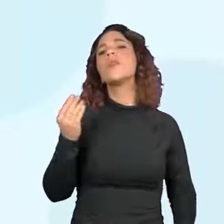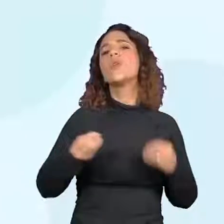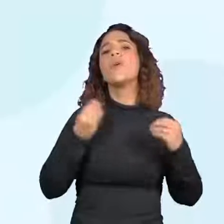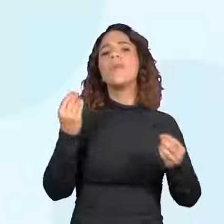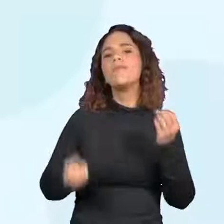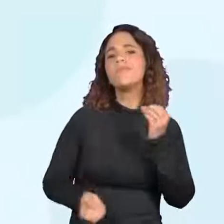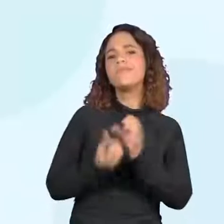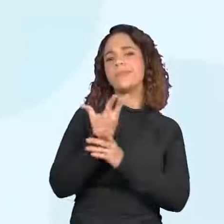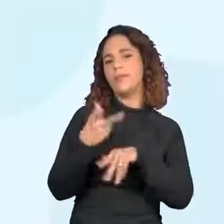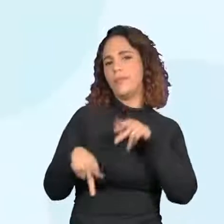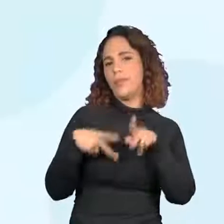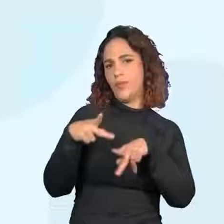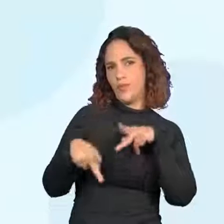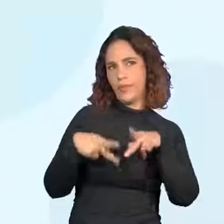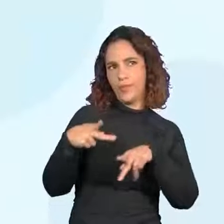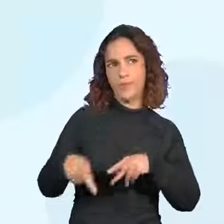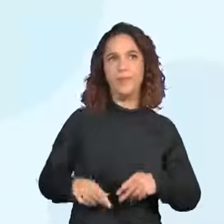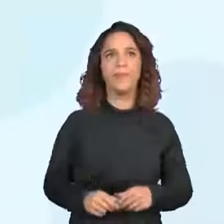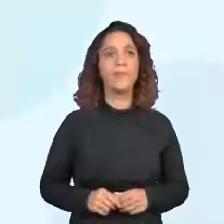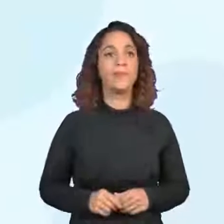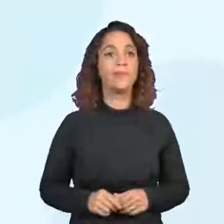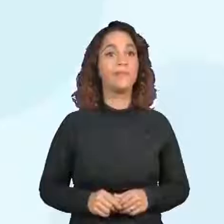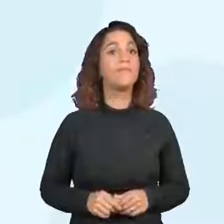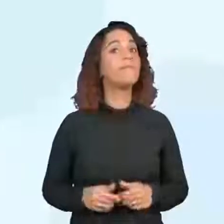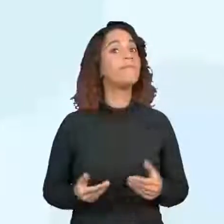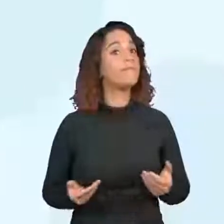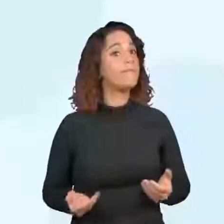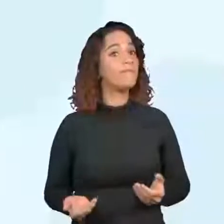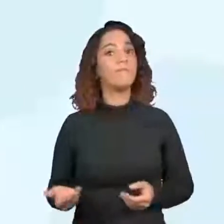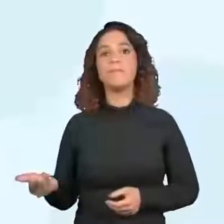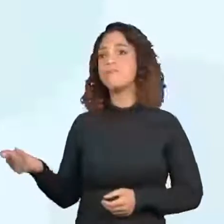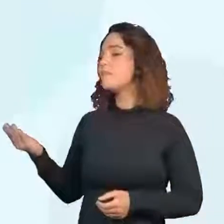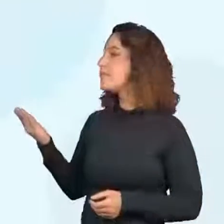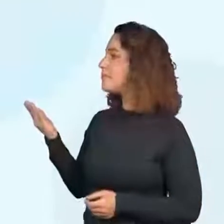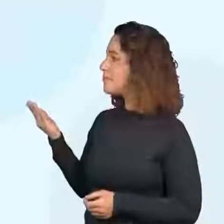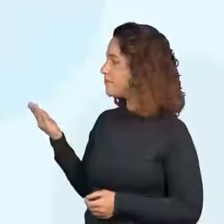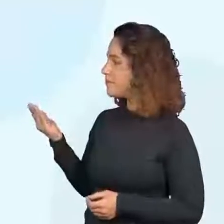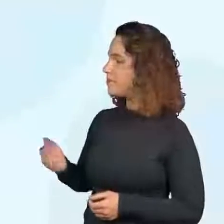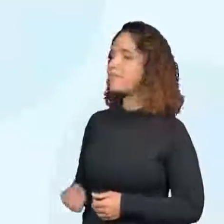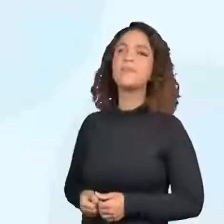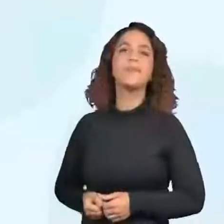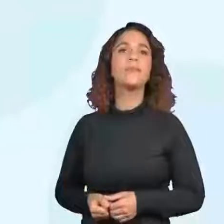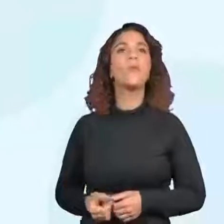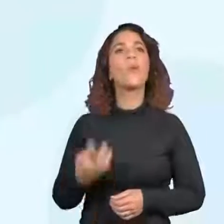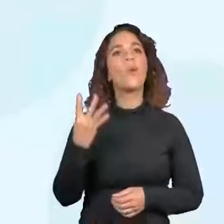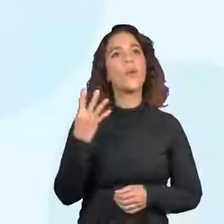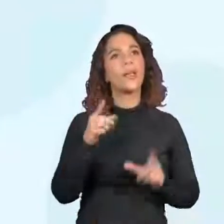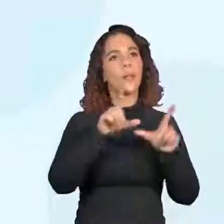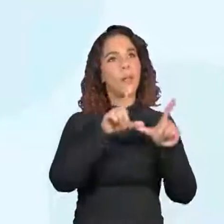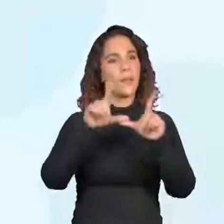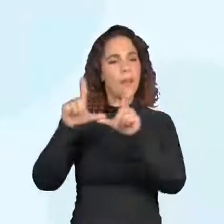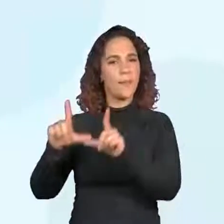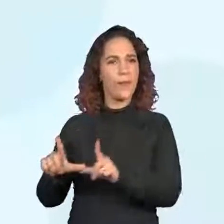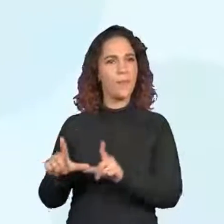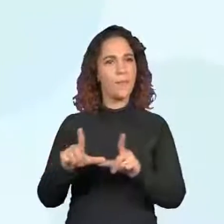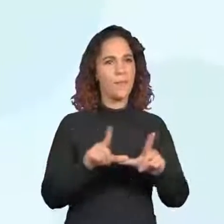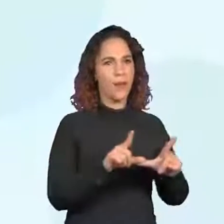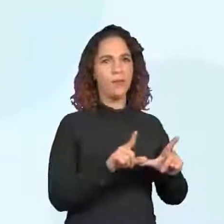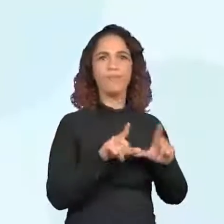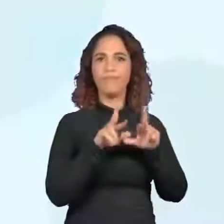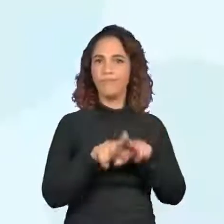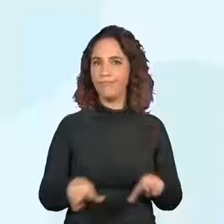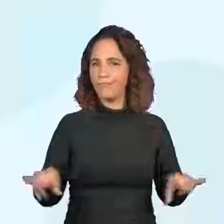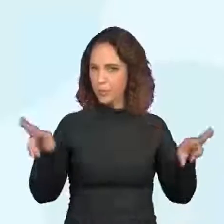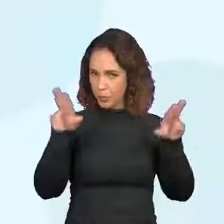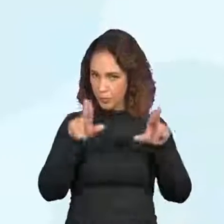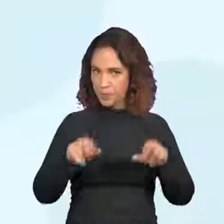povo. E aqui eu trago 4 imagens bem bem distintas